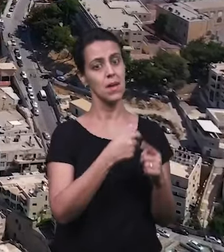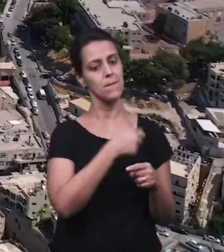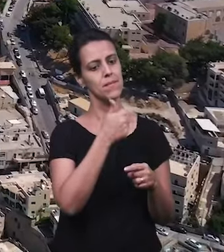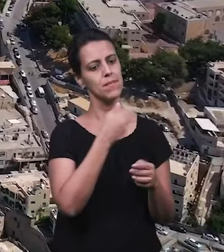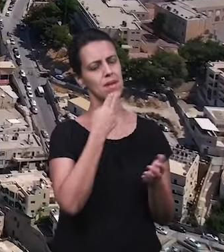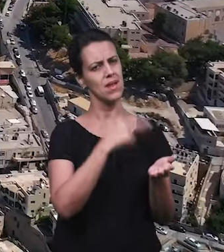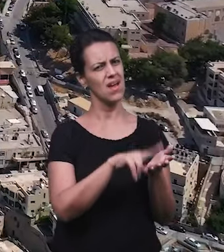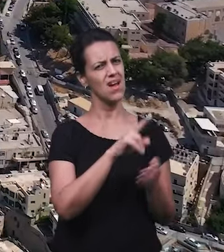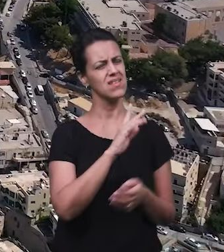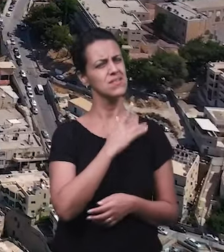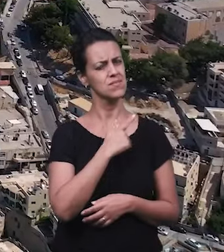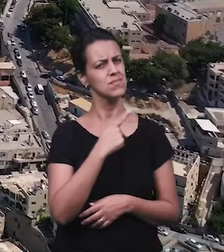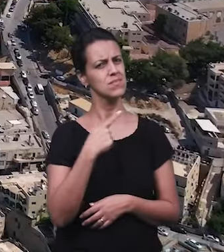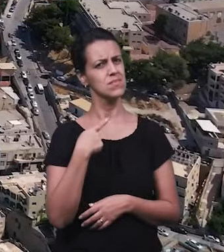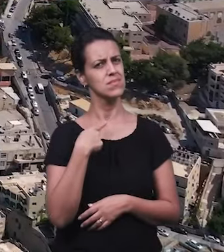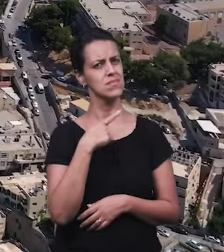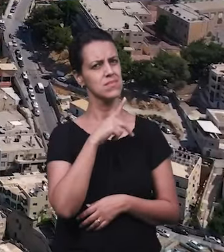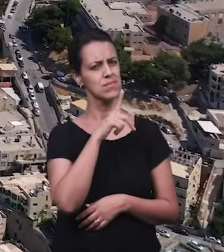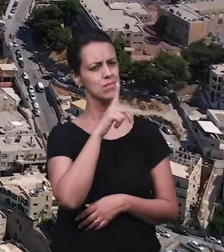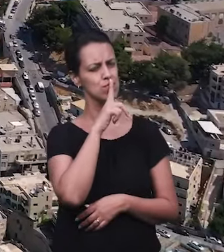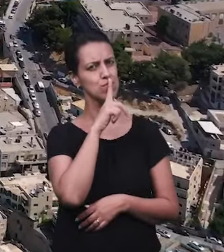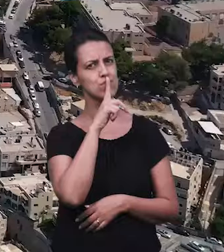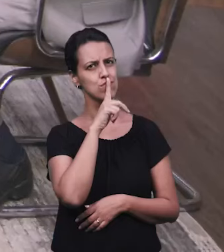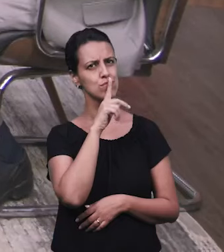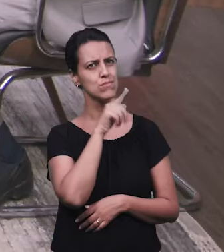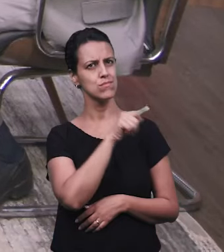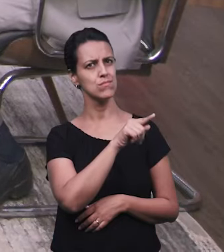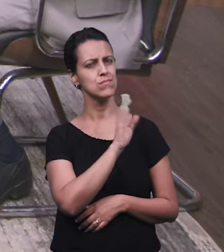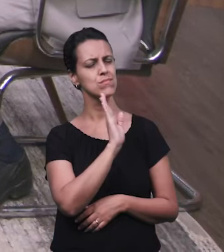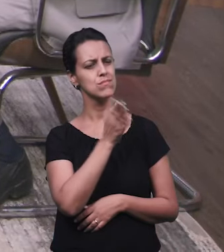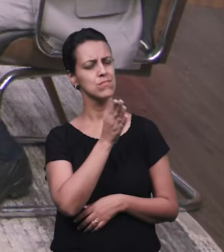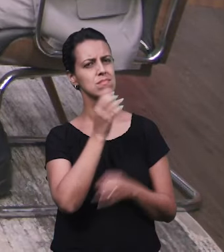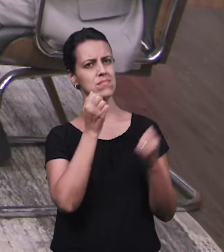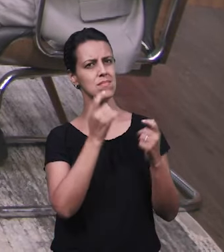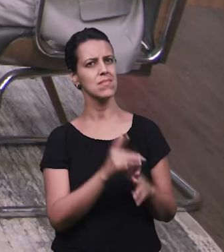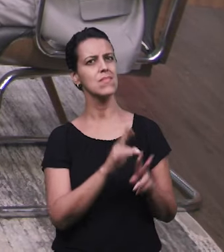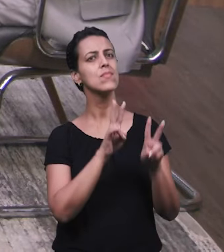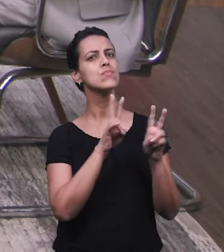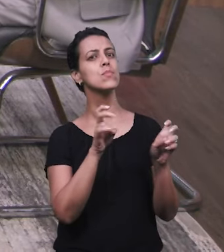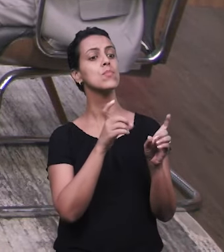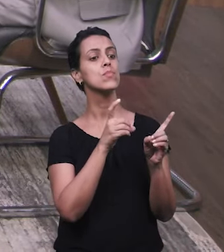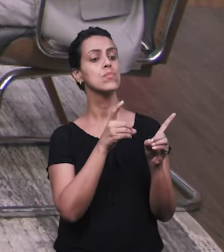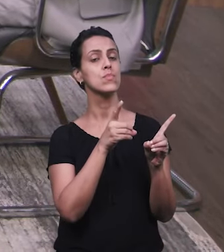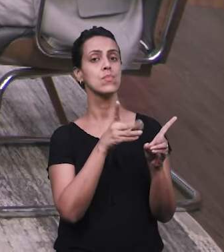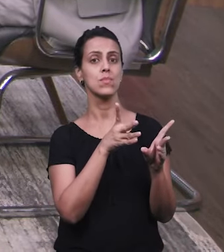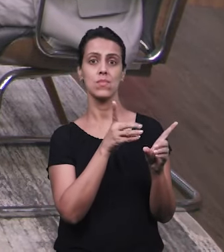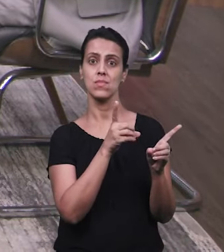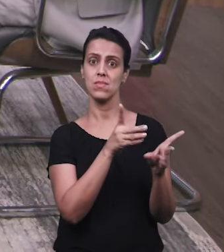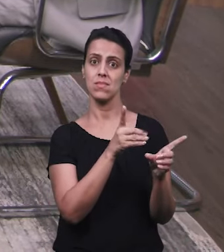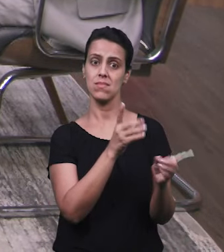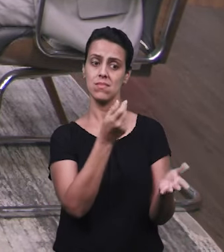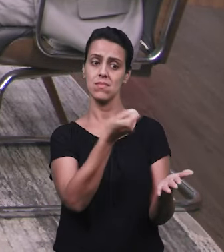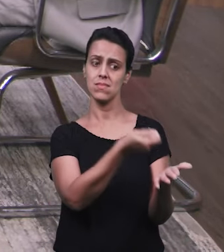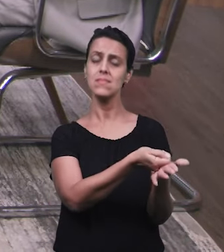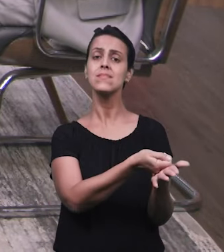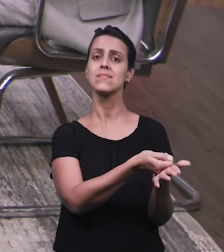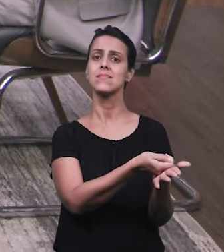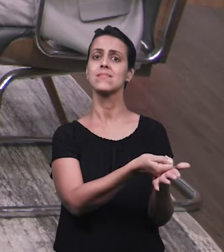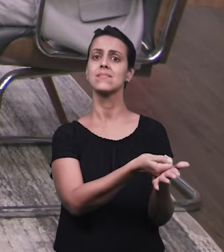Gilson possivelmente irá falar sobre a doutrina que foi estabelecida, porque